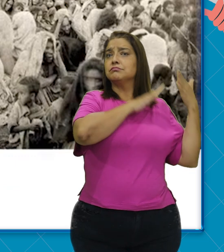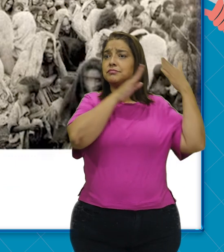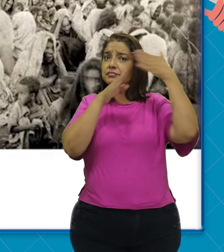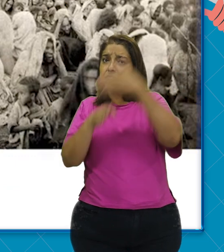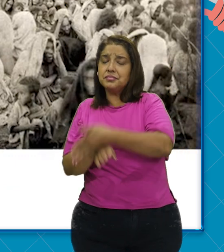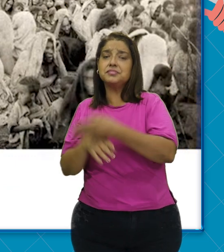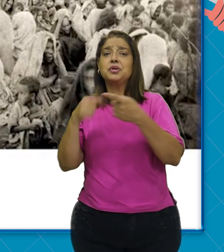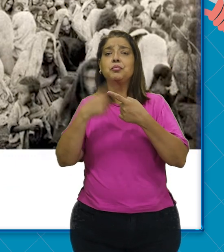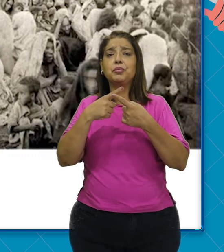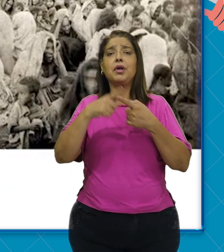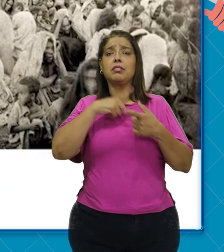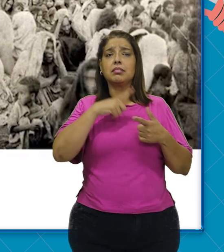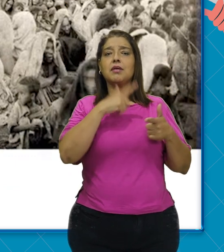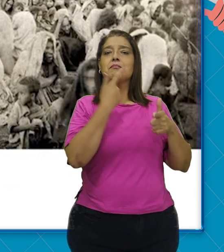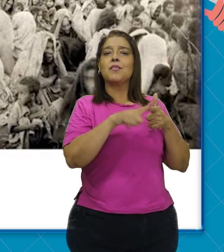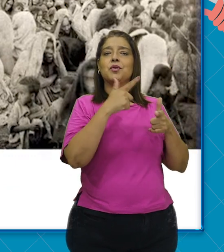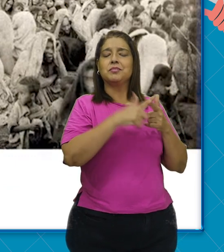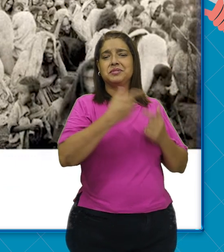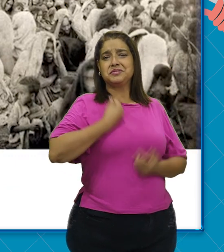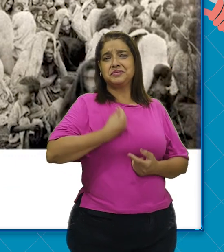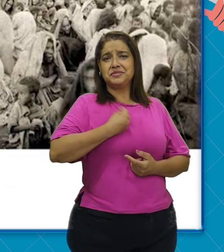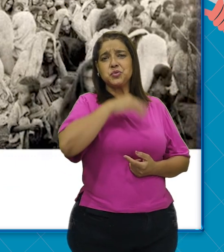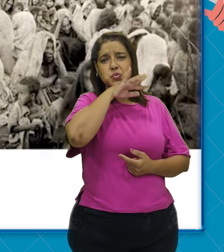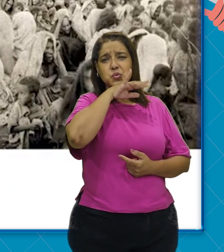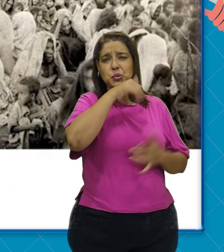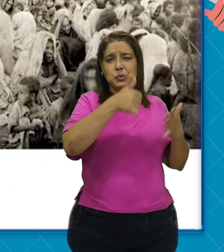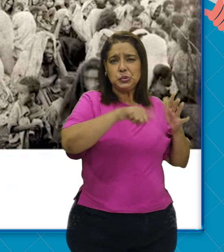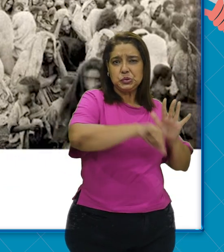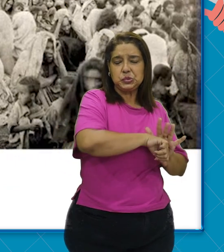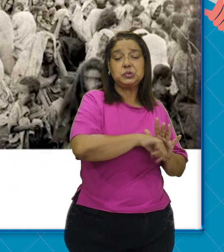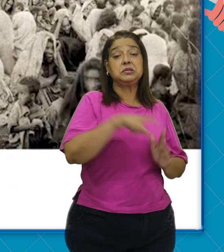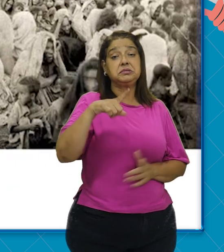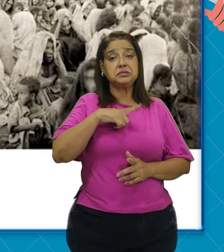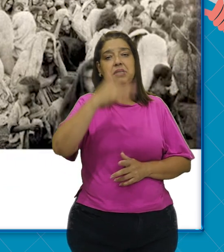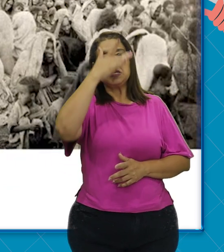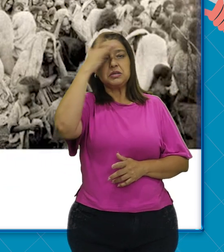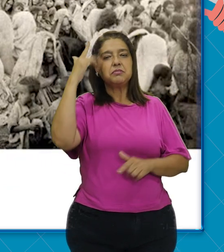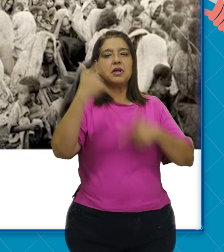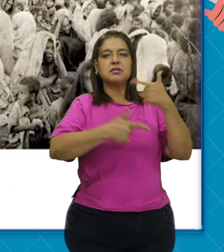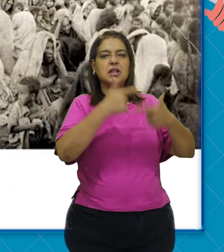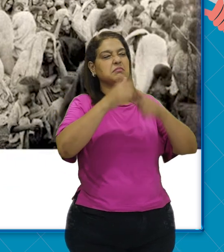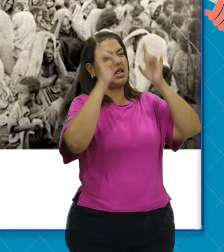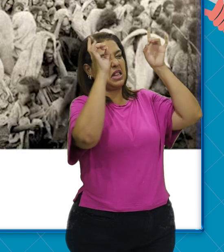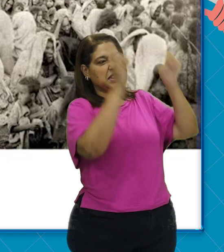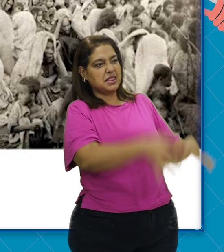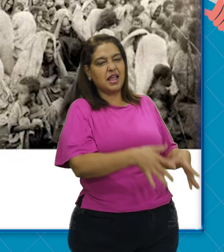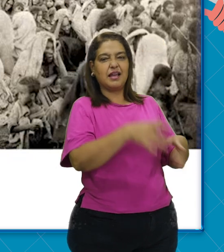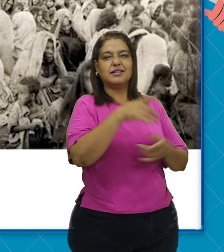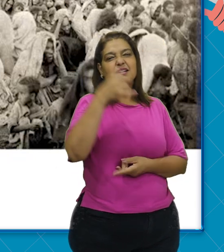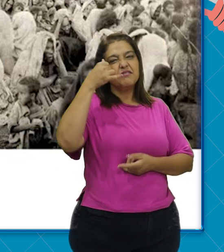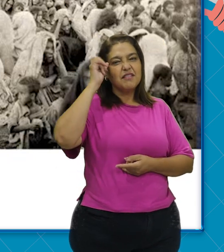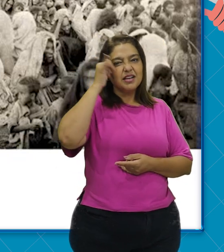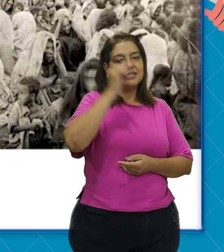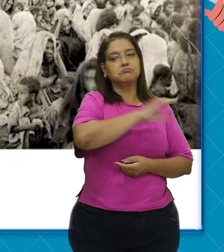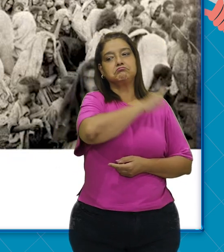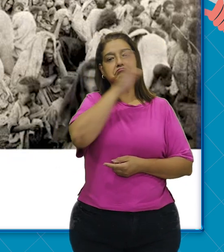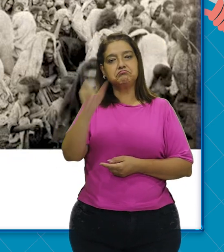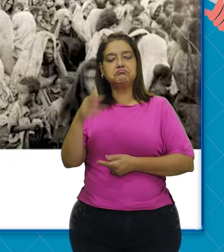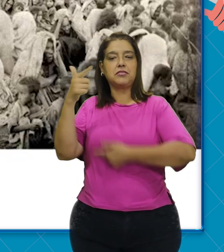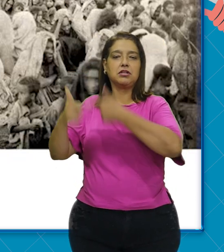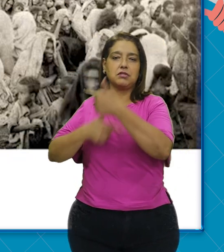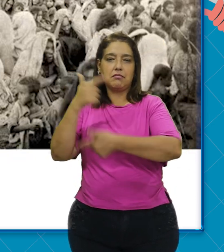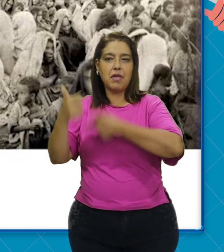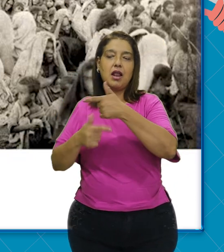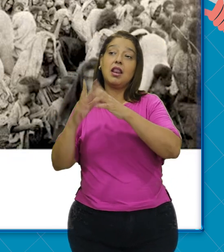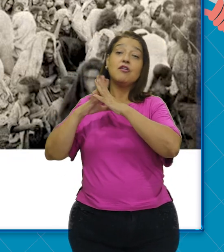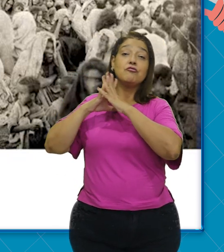crises intensas. Dentre eles estavam trabalhadores braçais, que abandonaram o serviço para os coronéis do Nordeste, fugitivos